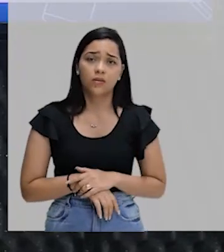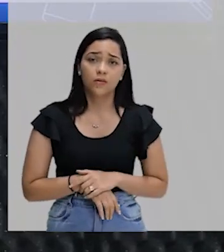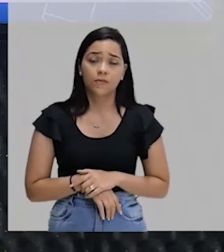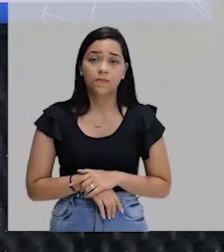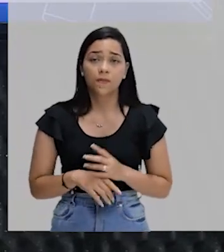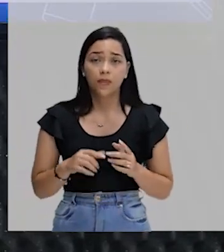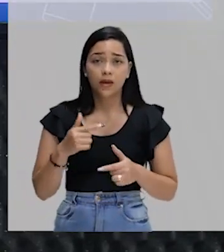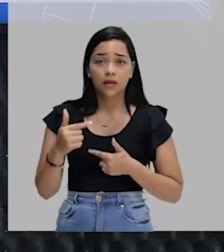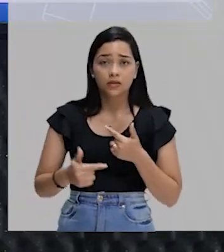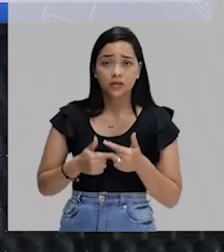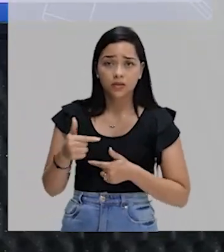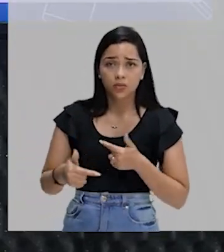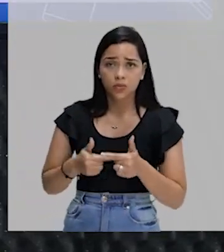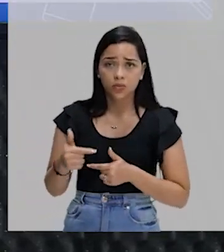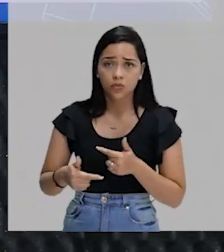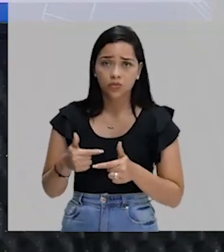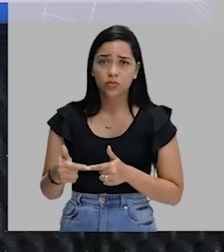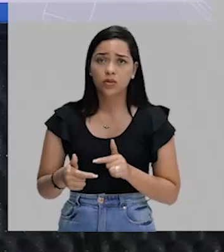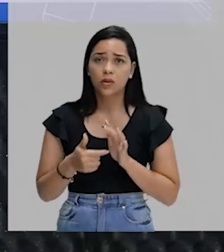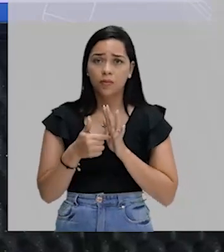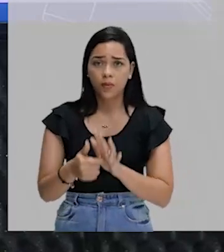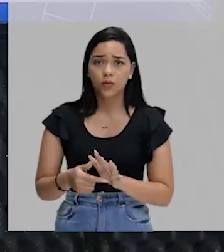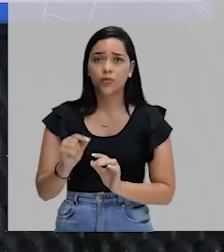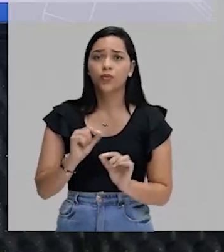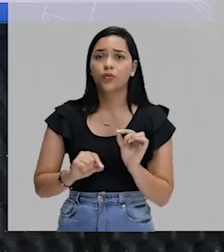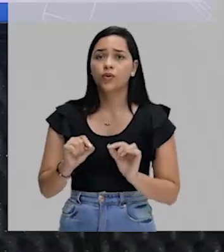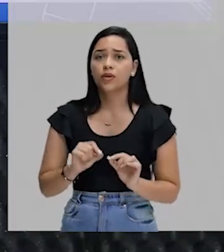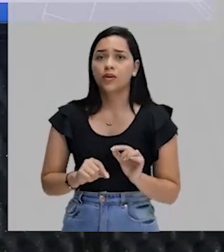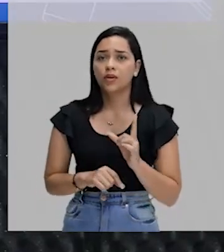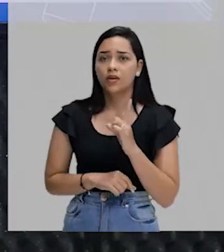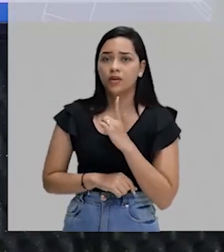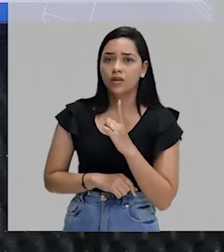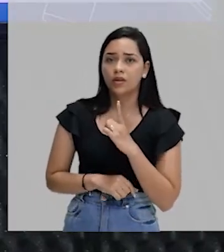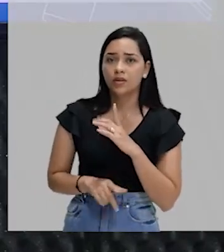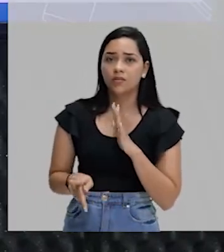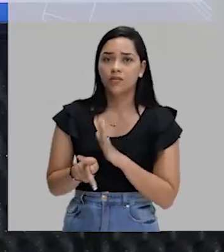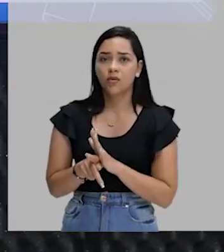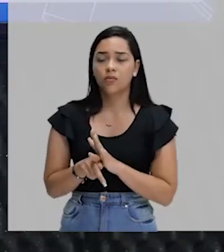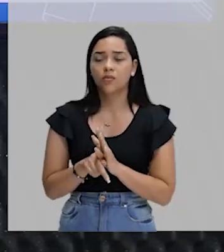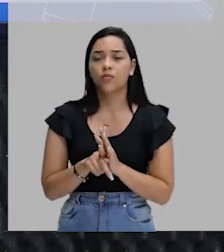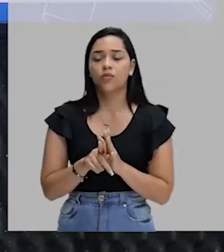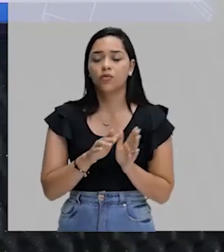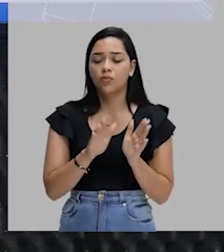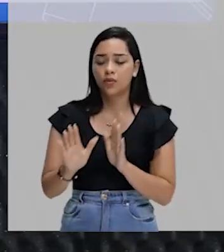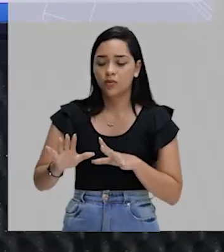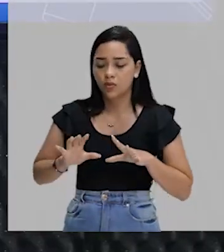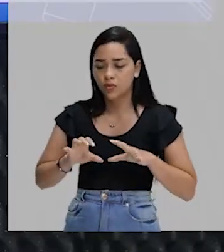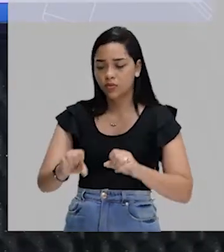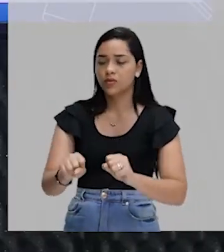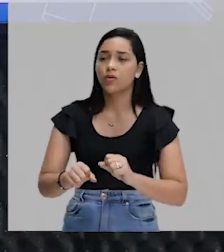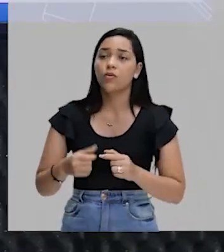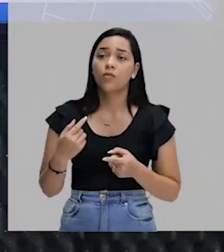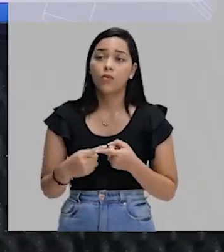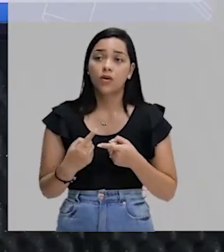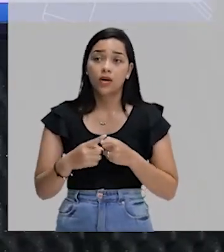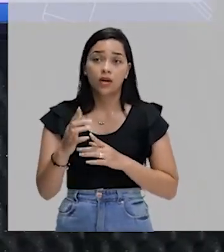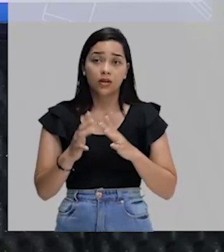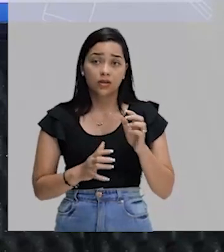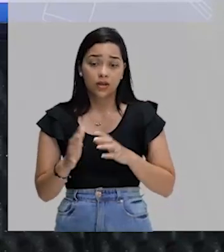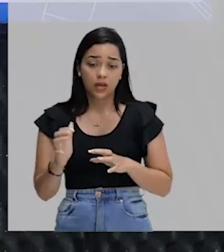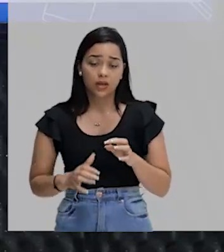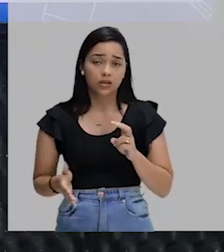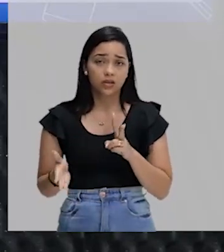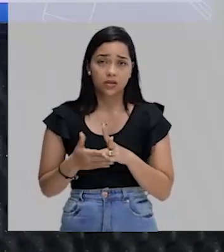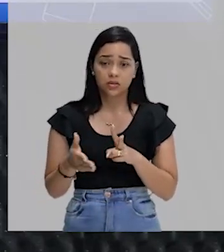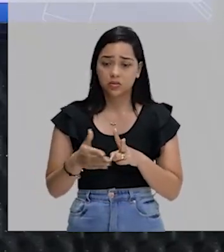Essa luta, repare, é uma luta que vem desde o período colonial. Porque as guerras indígenas